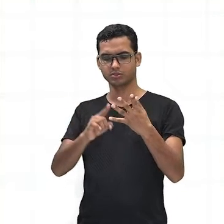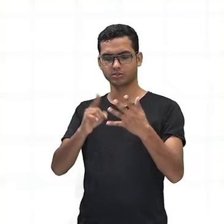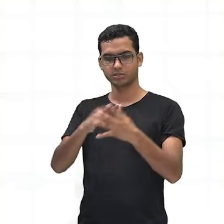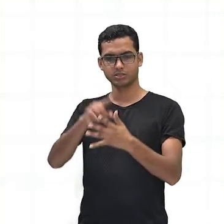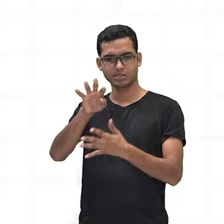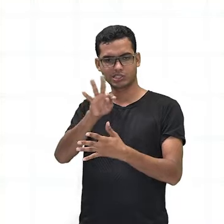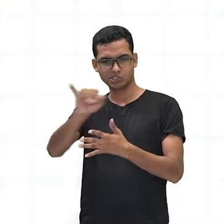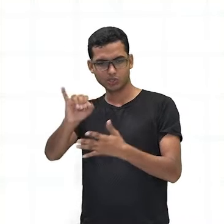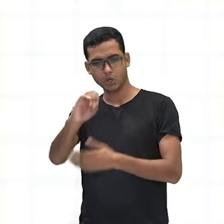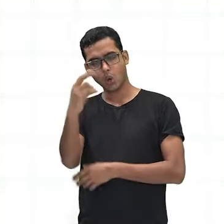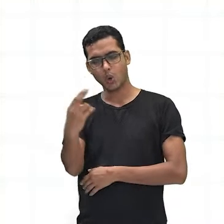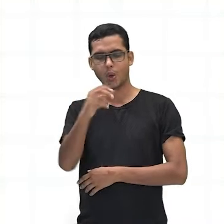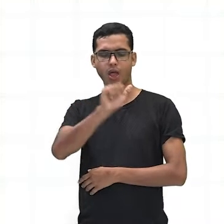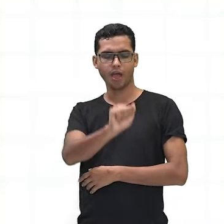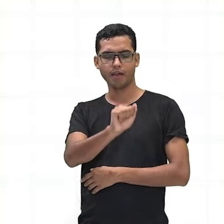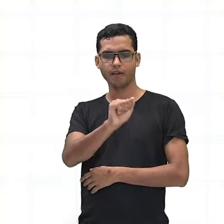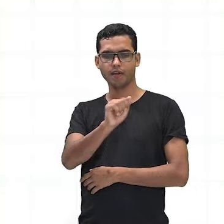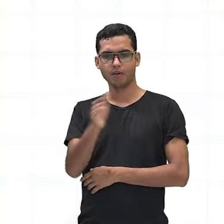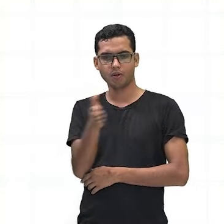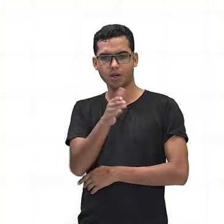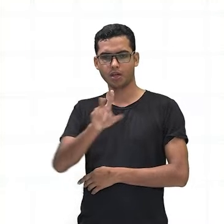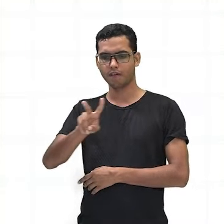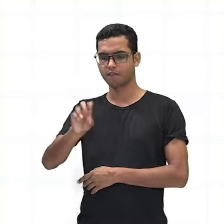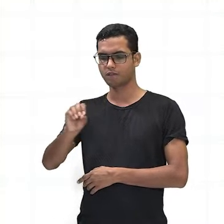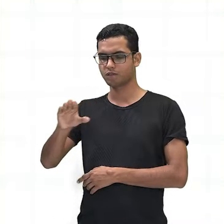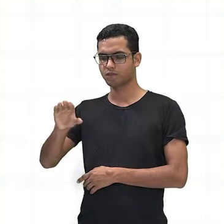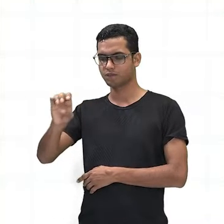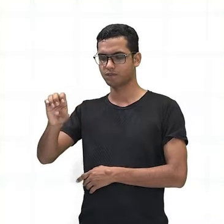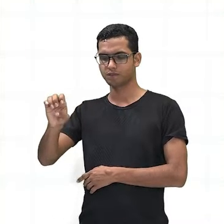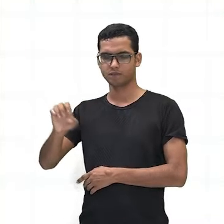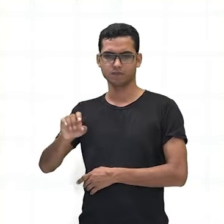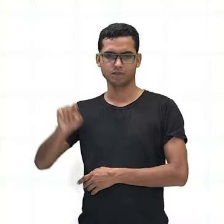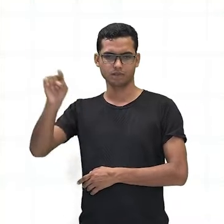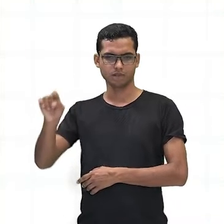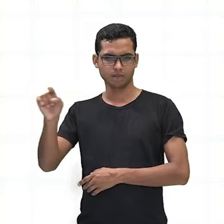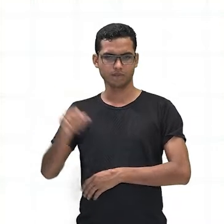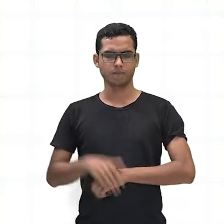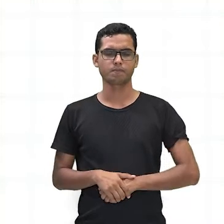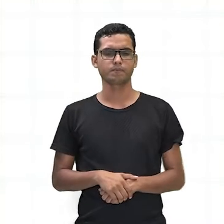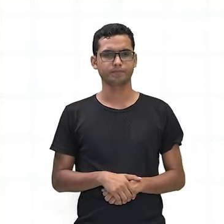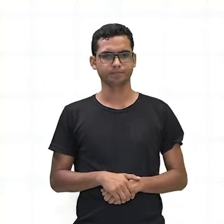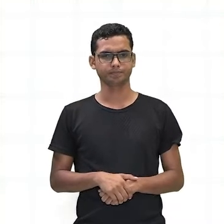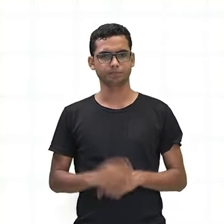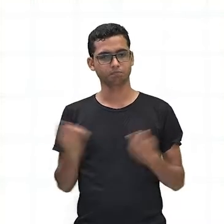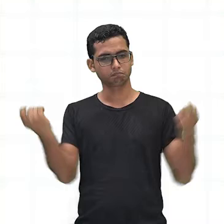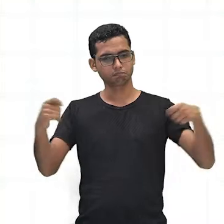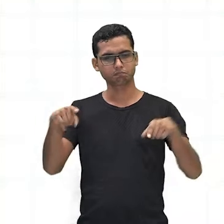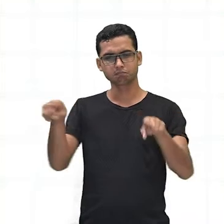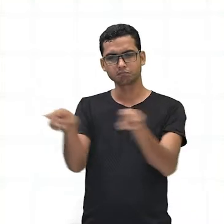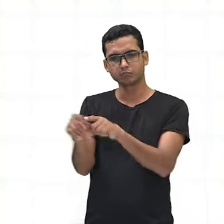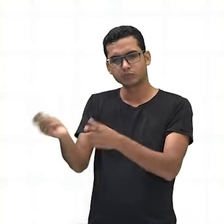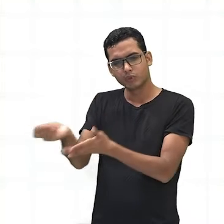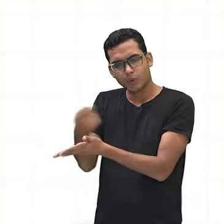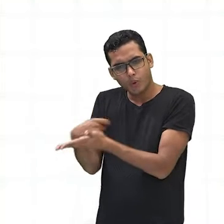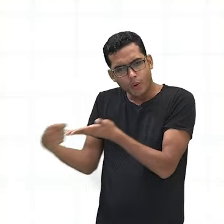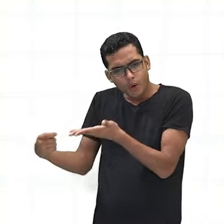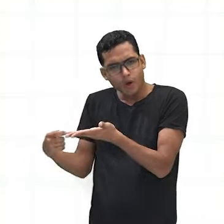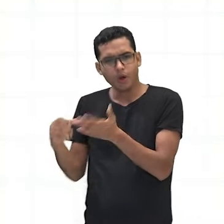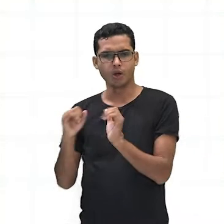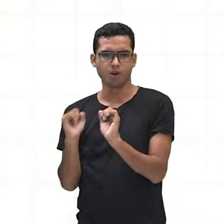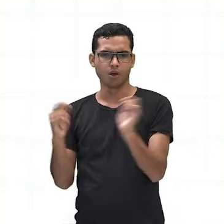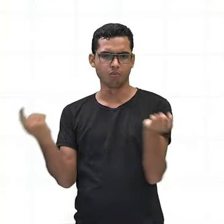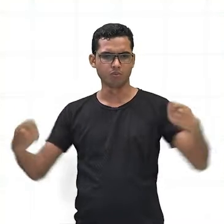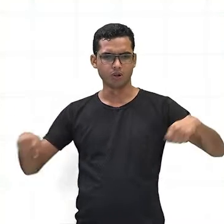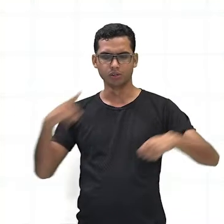a você, ok? Então, she loves you. Então, poderia escrever aqui também, né? Eu estou referindo a